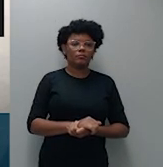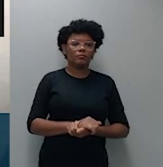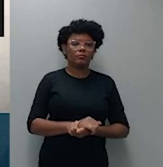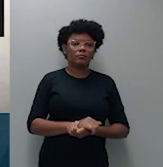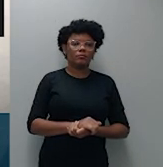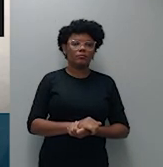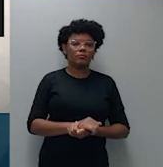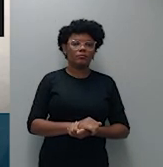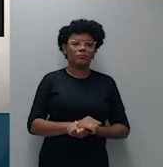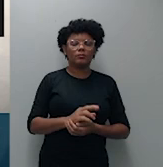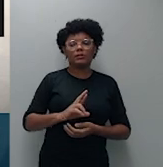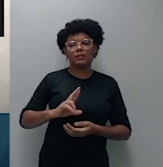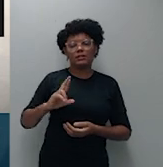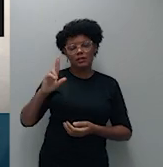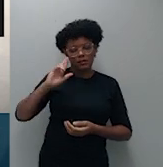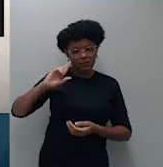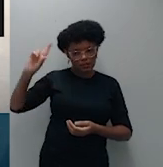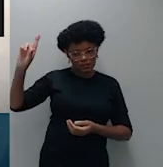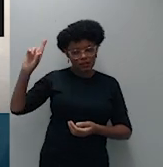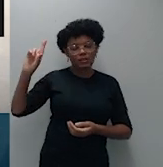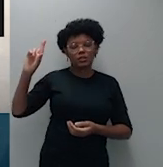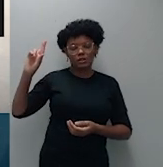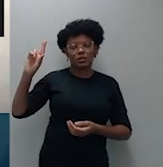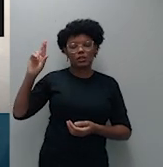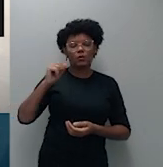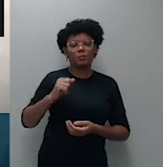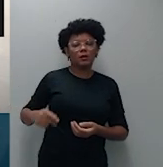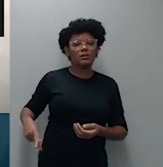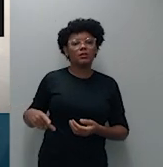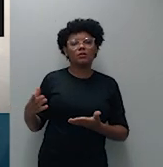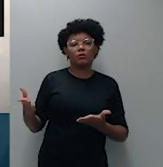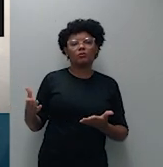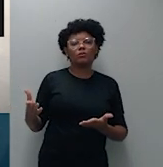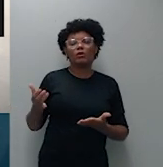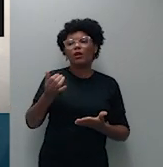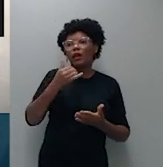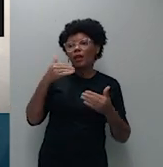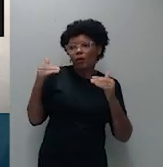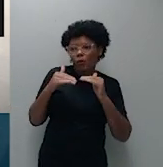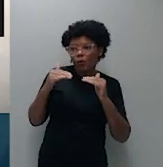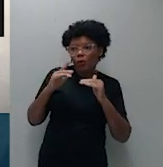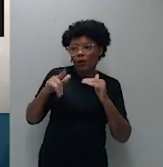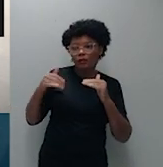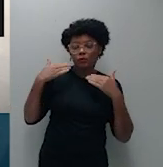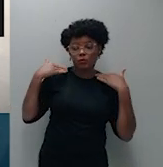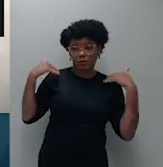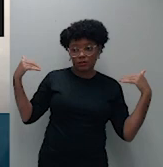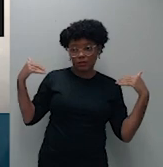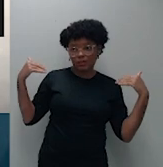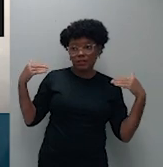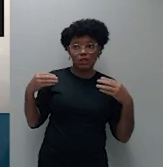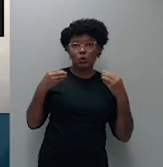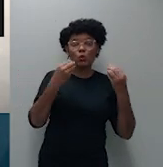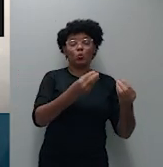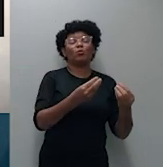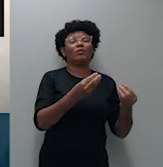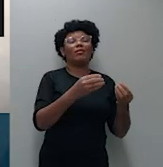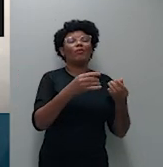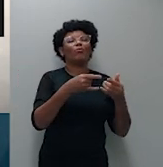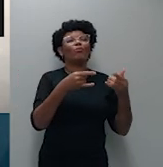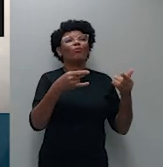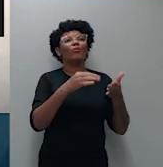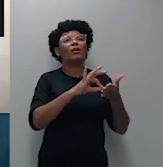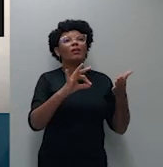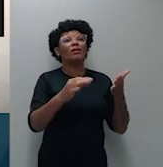eu concordo plenamente com Carlos Quando O legislador não deu chefe branco para o Facebook não deu